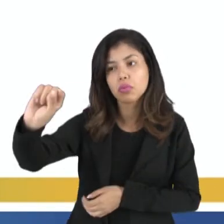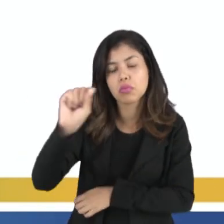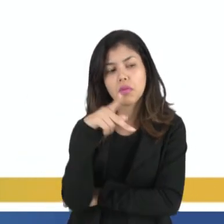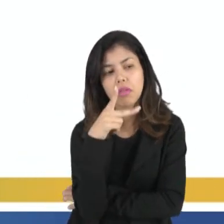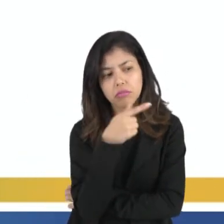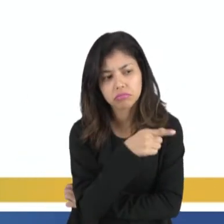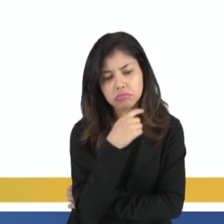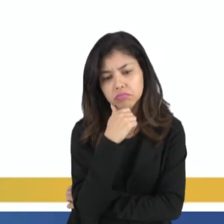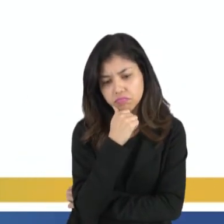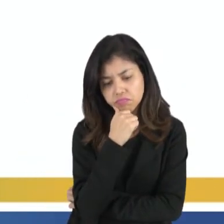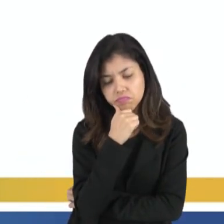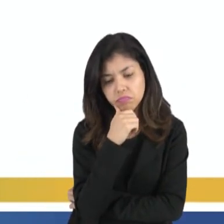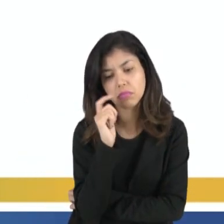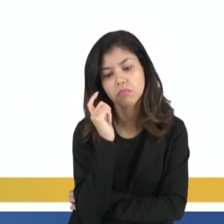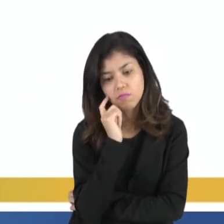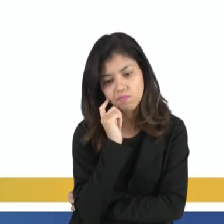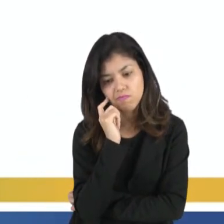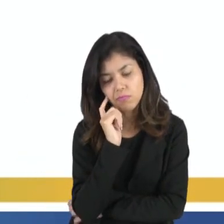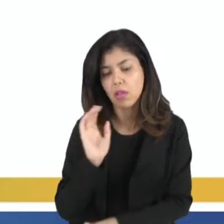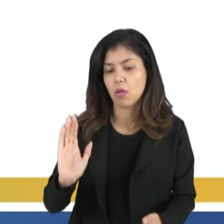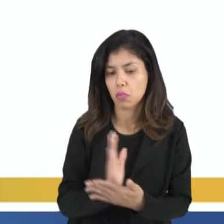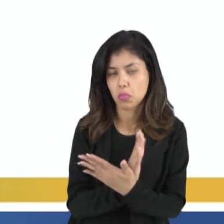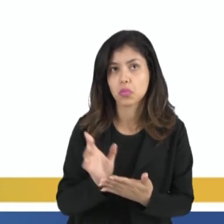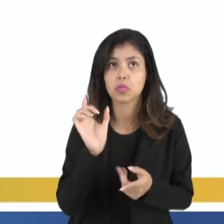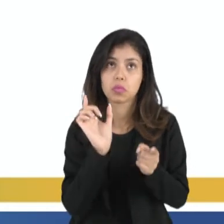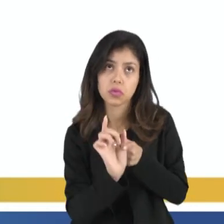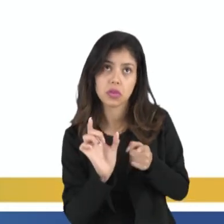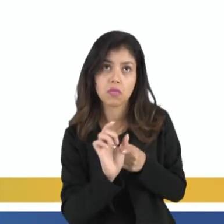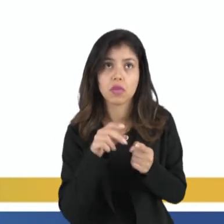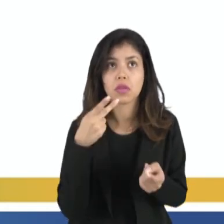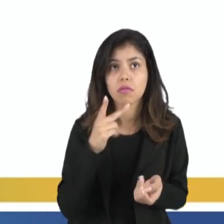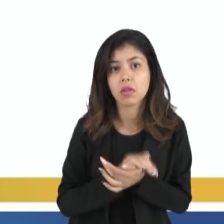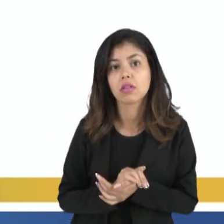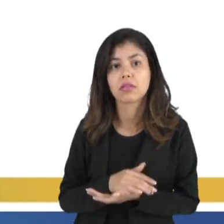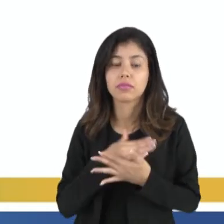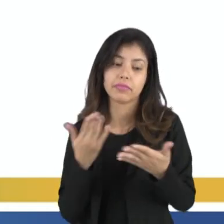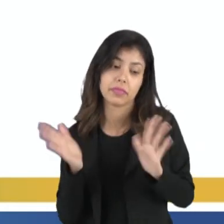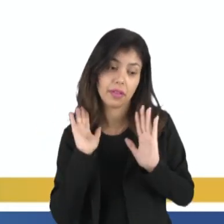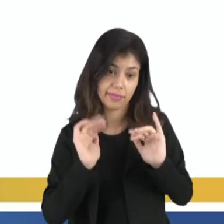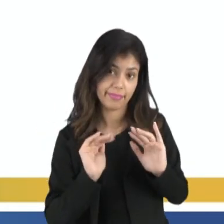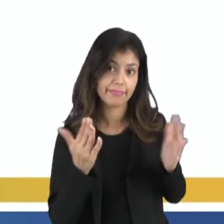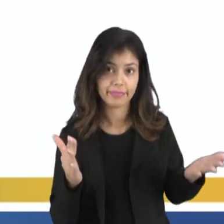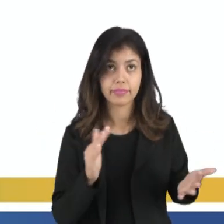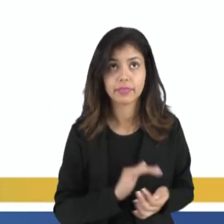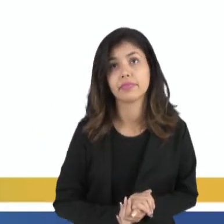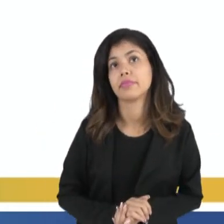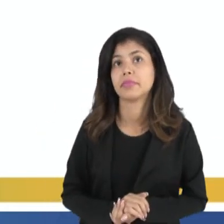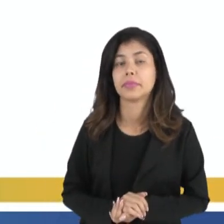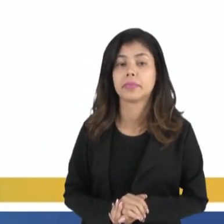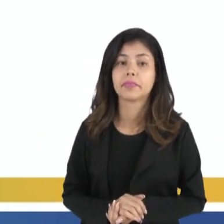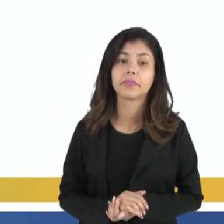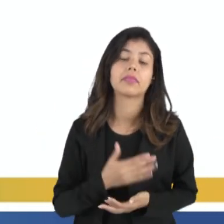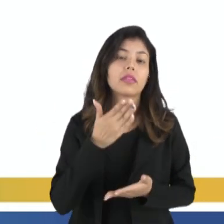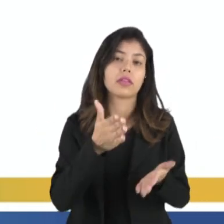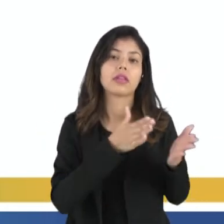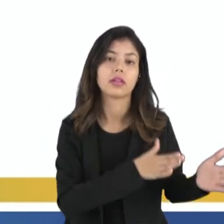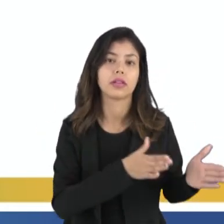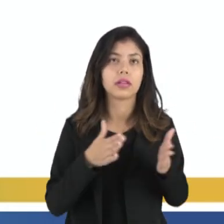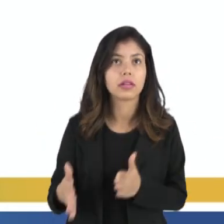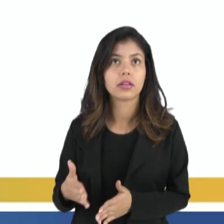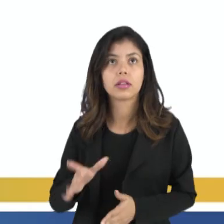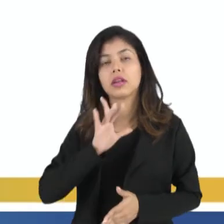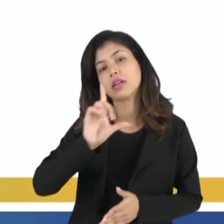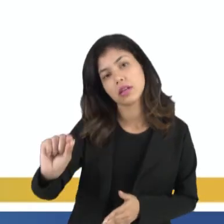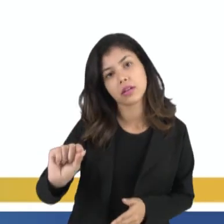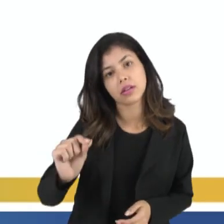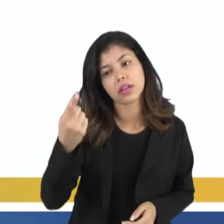ela? Ora, algumas palavras. Que me custava acordá-la, dizer-lhe adeus? Então, a partida quer dizer